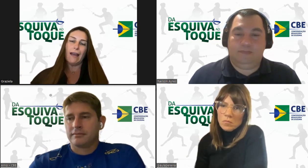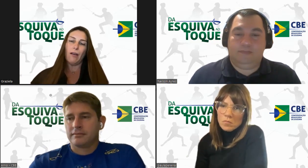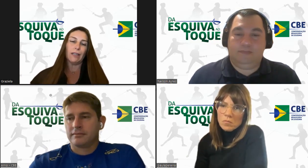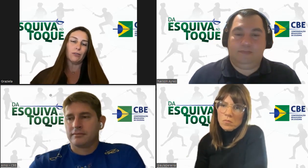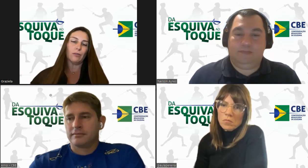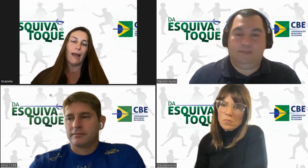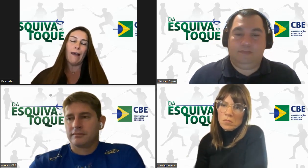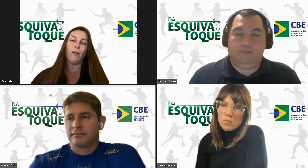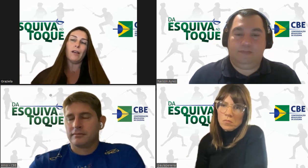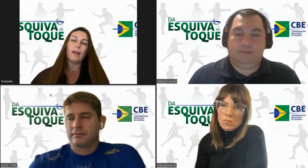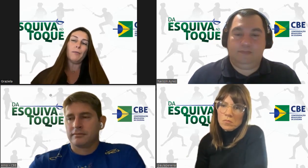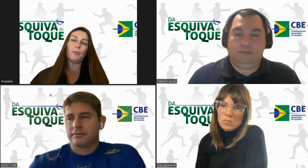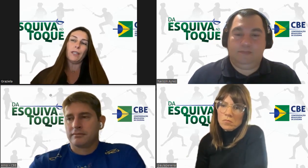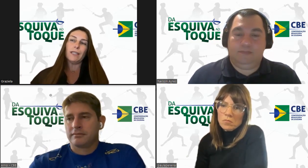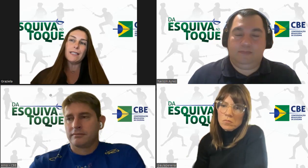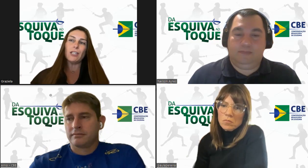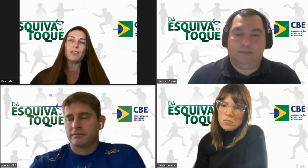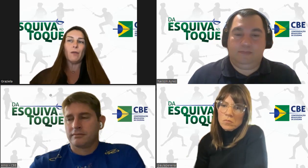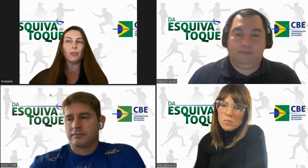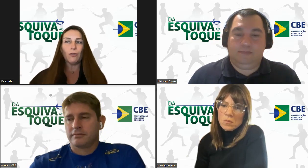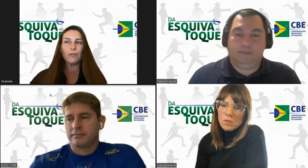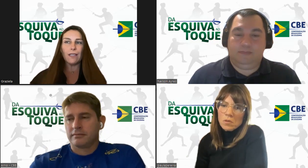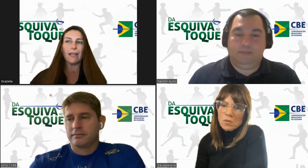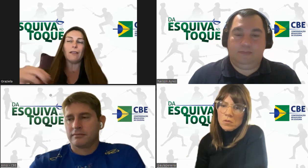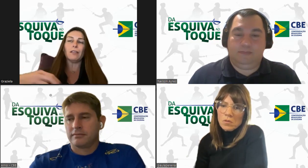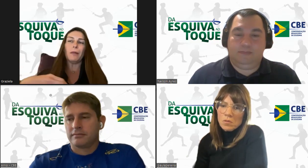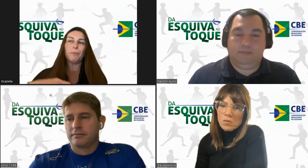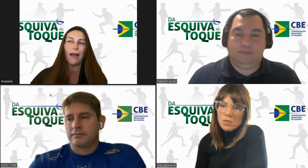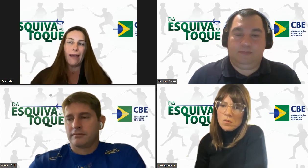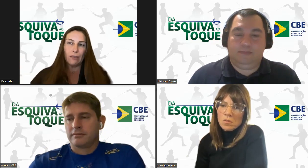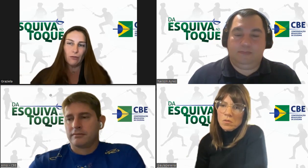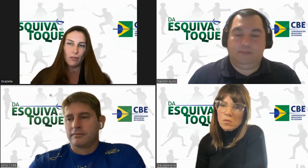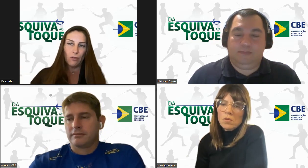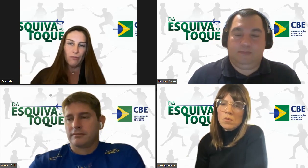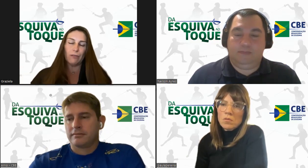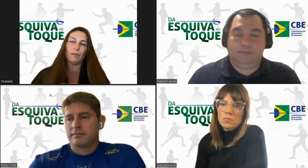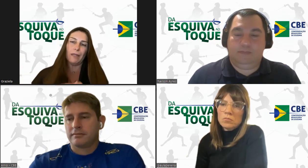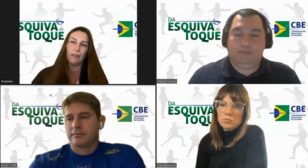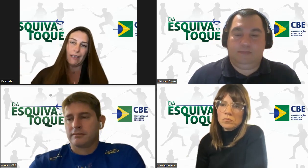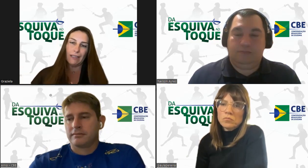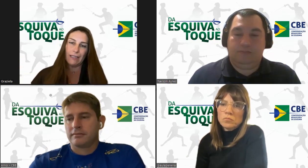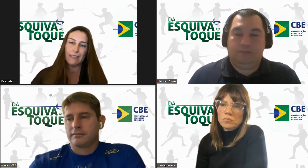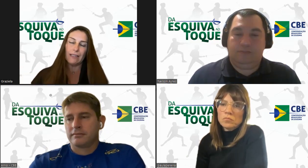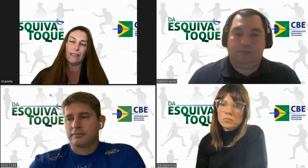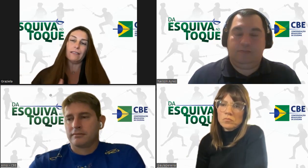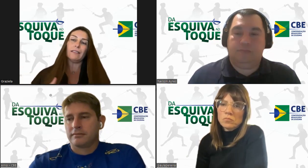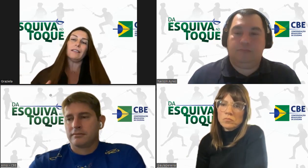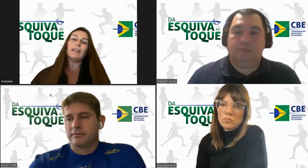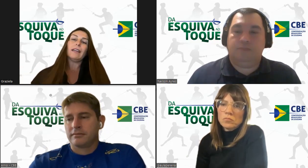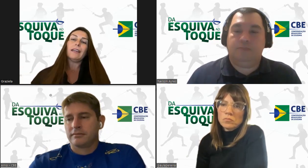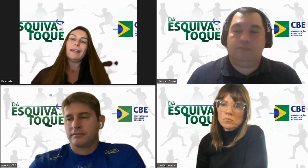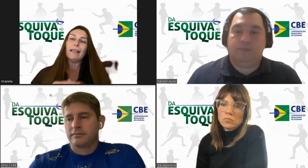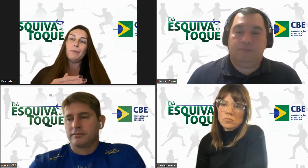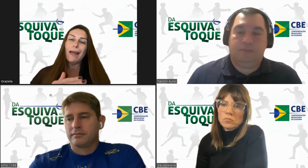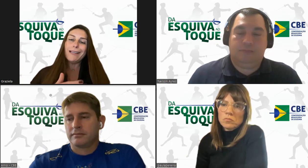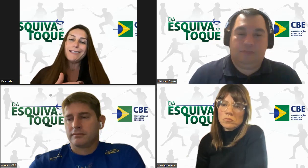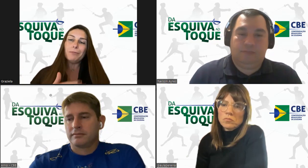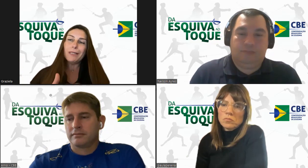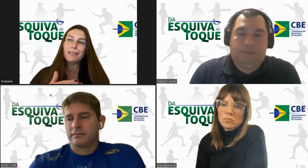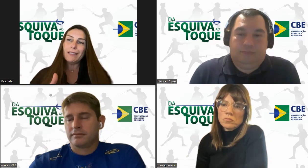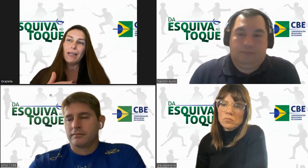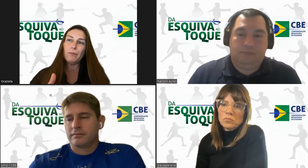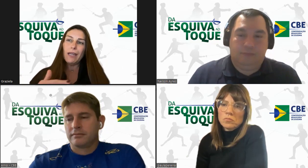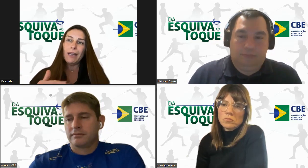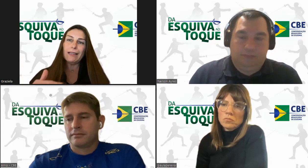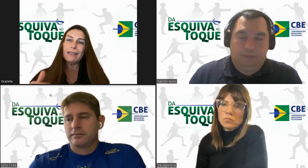fruta integral natural porque se ele tiver muito concentrado também para no estômago também não é interessante e lembrar